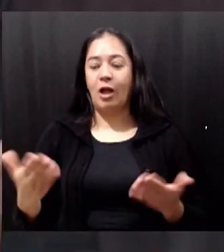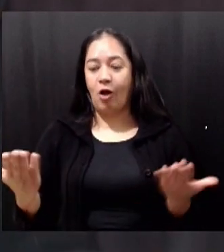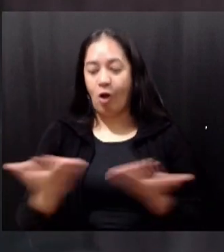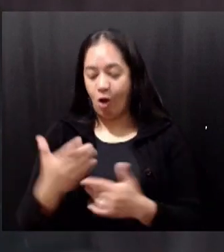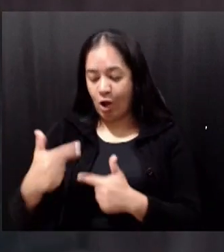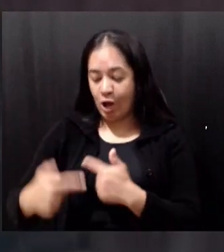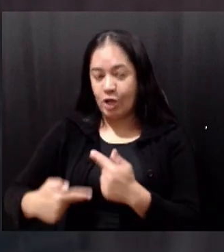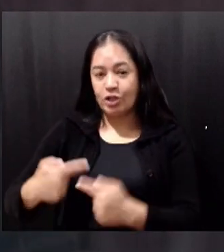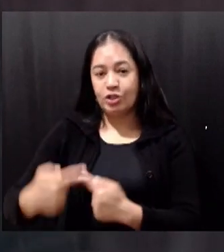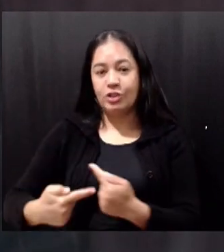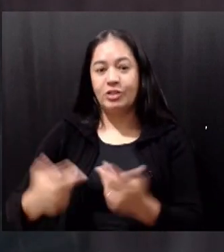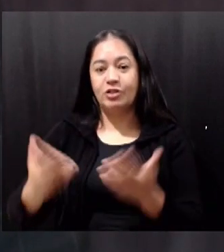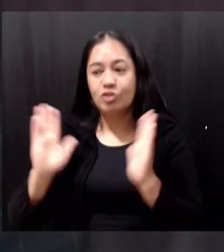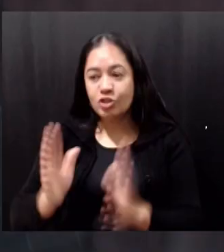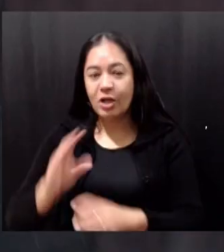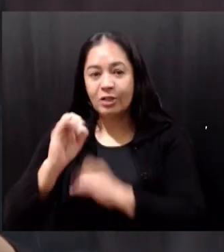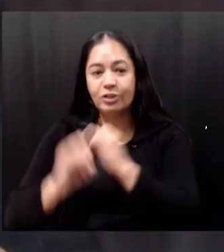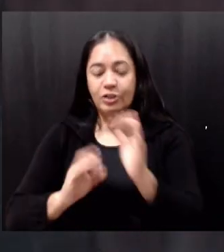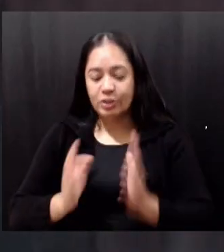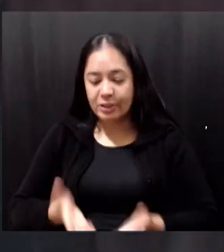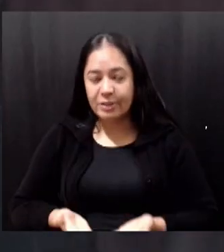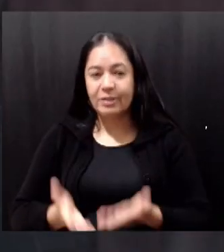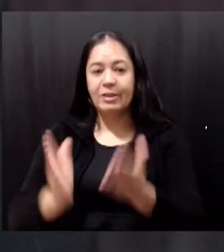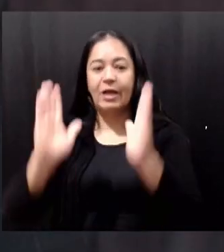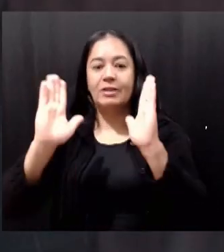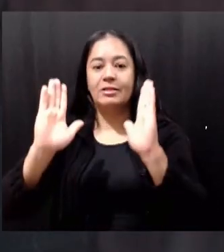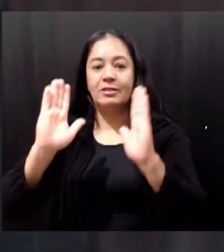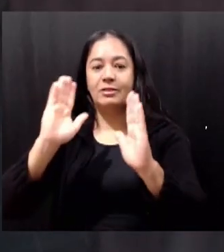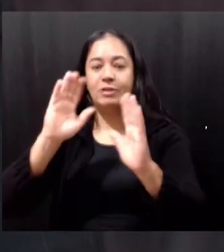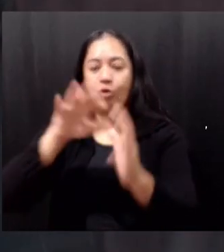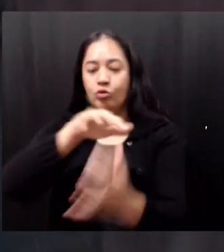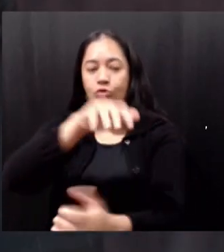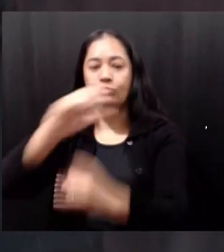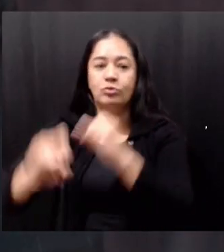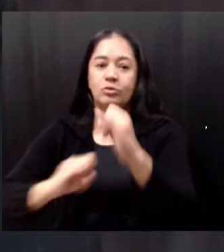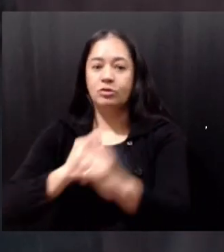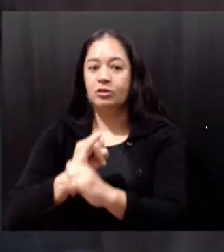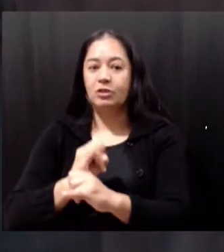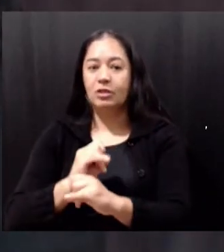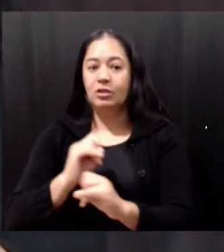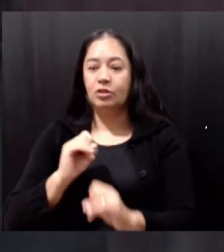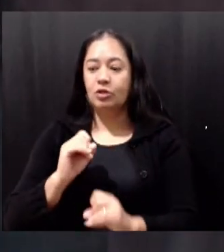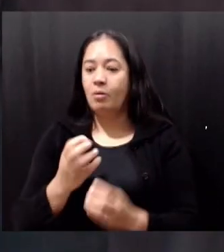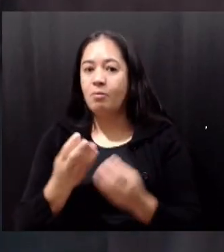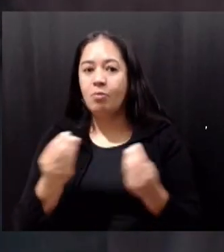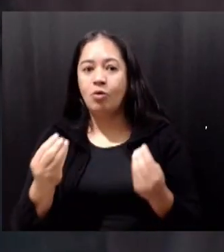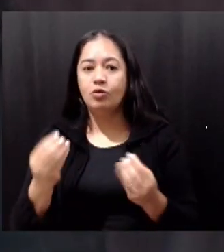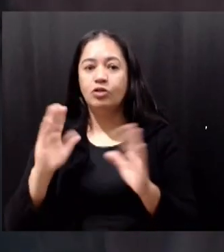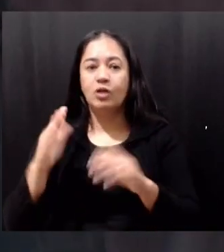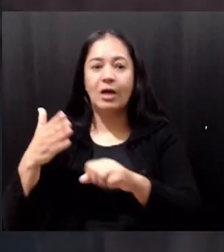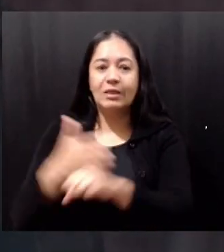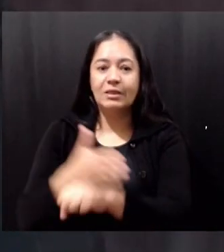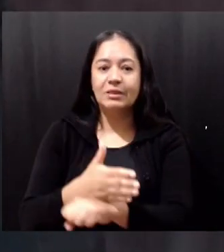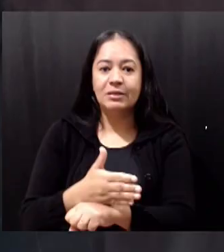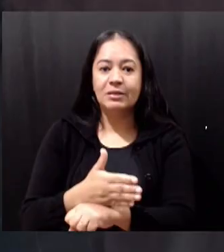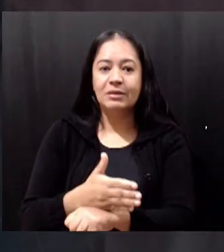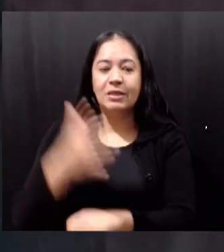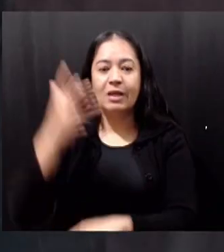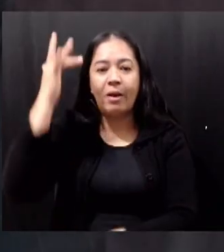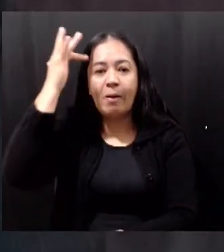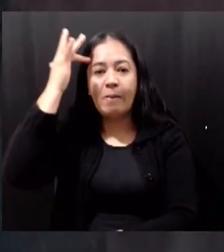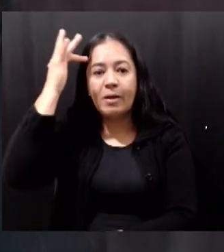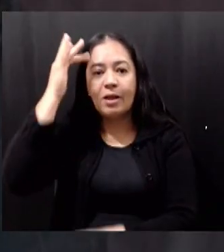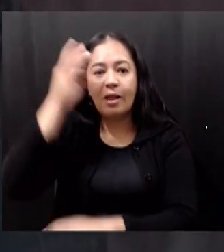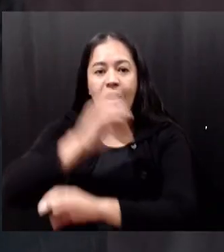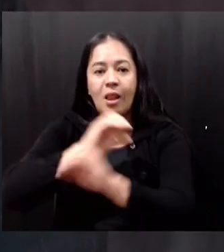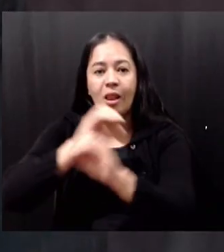que nasceu no mundo digital, muitos tiveram acesso sem a maturidade necessária. E a gente